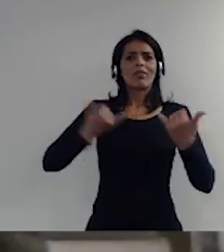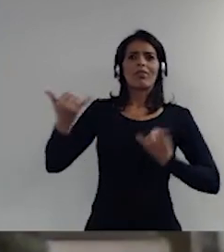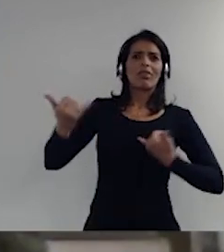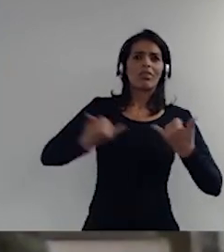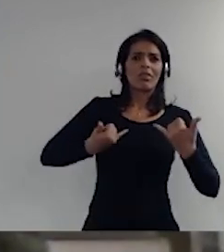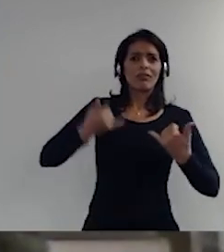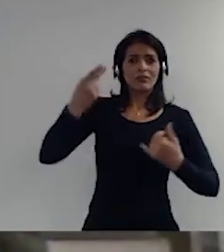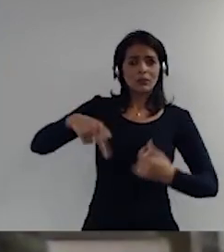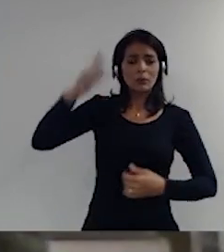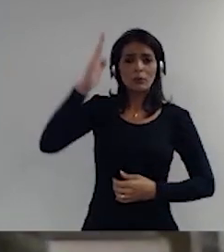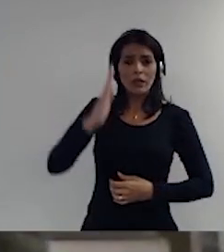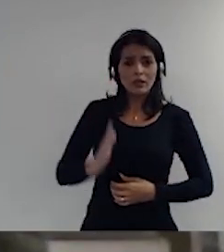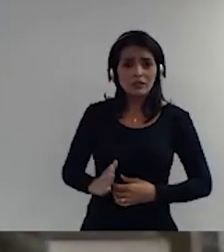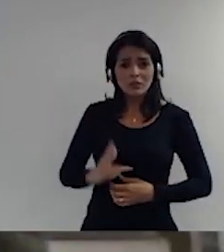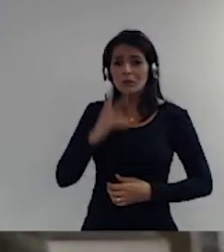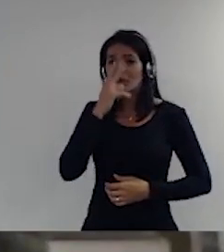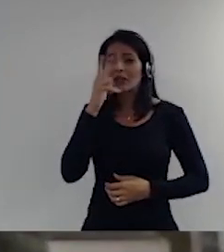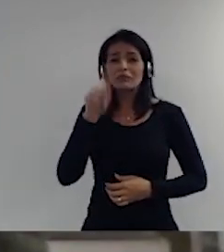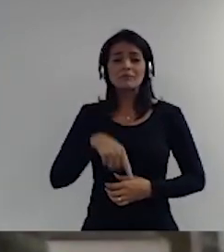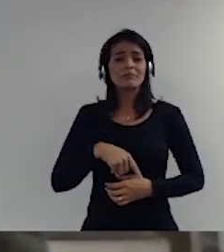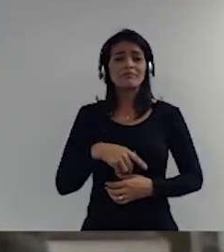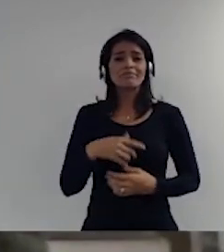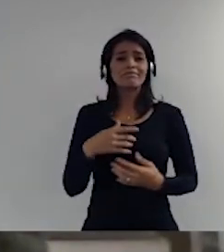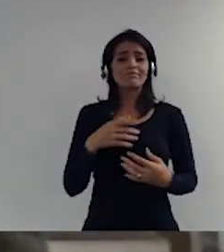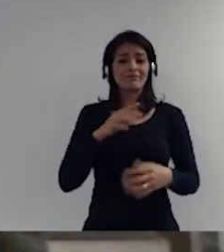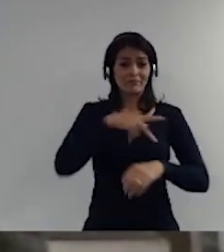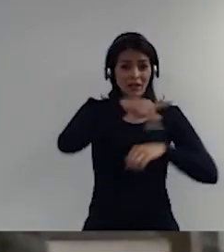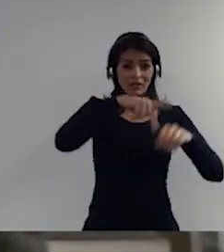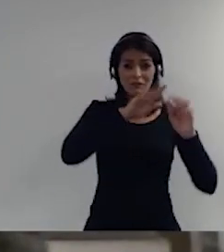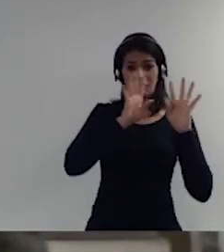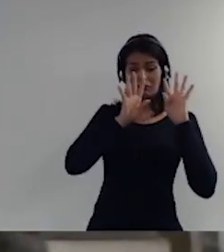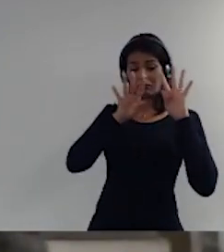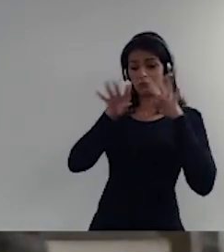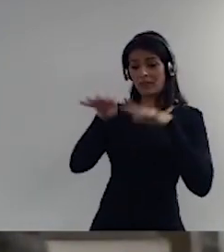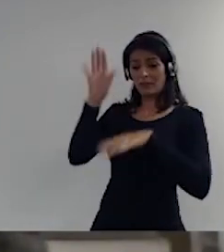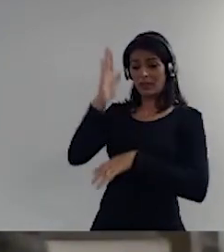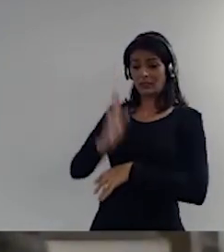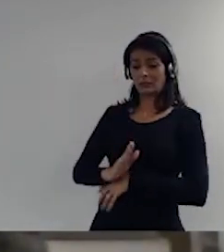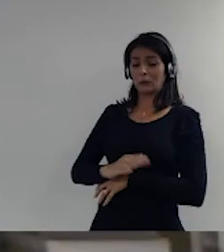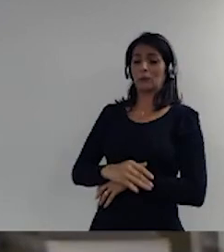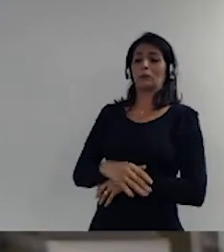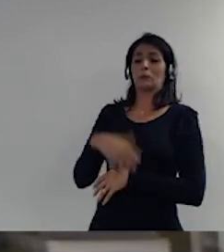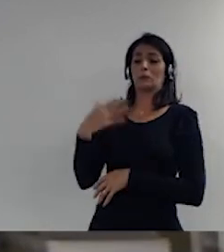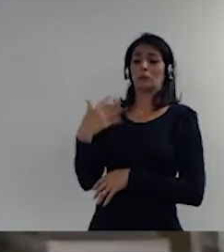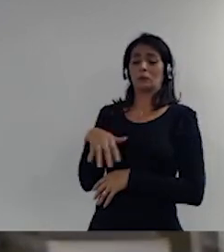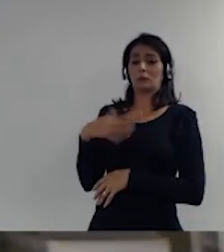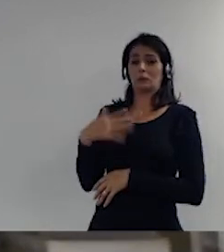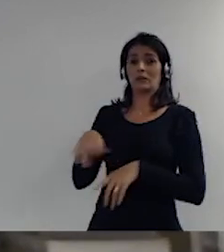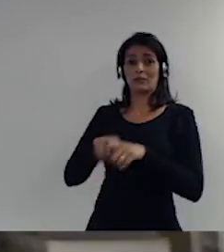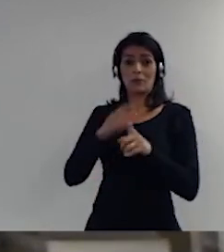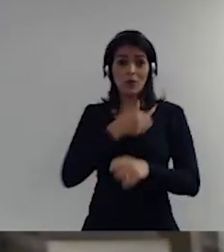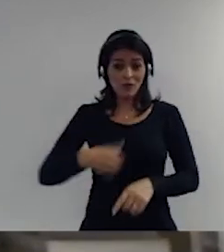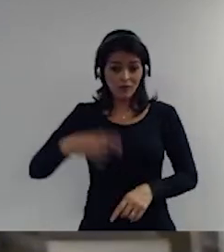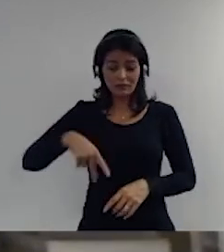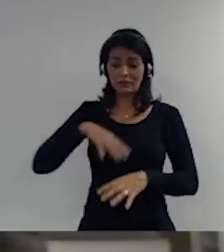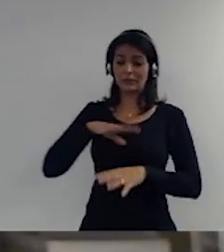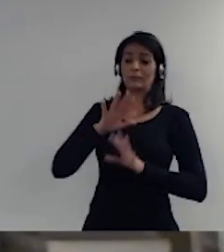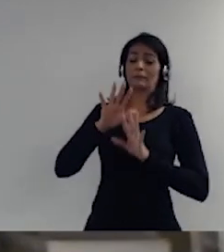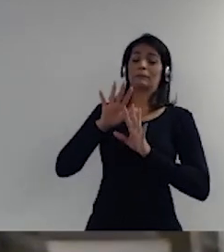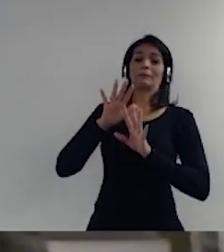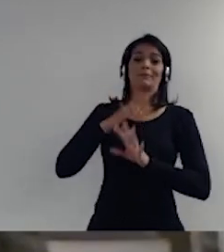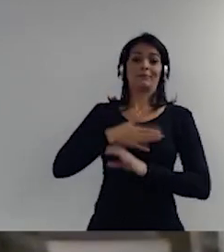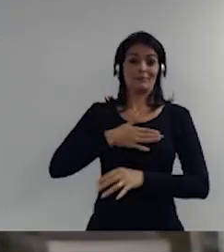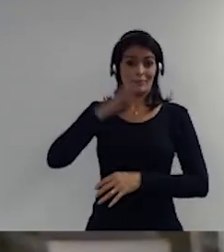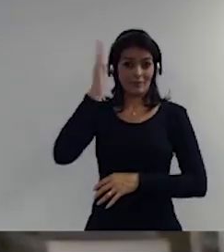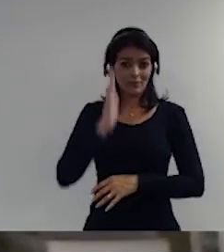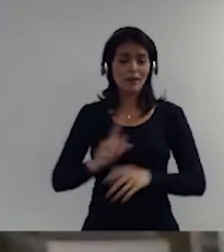deste país, que é tão mal conhecido, principalmente até, por vezes, pelos seus próprios governantes, né? O que nós ouvimos